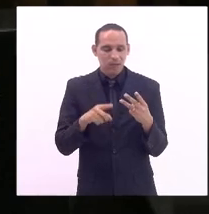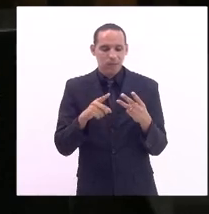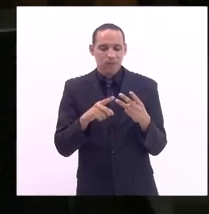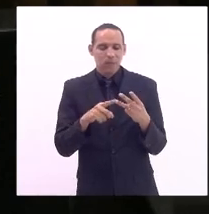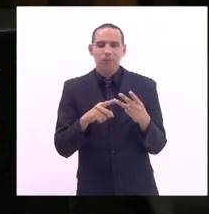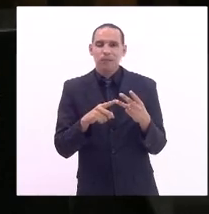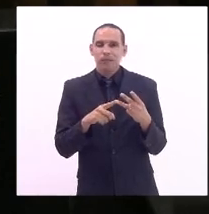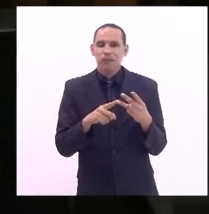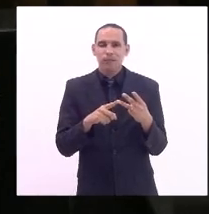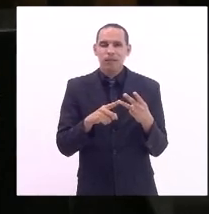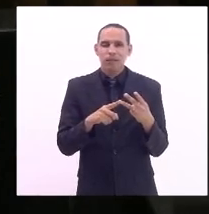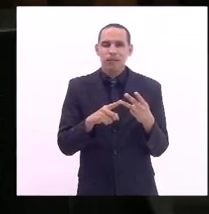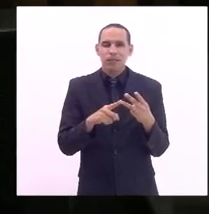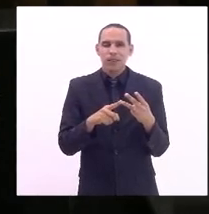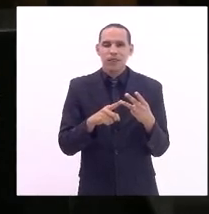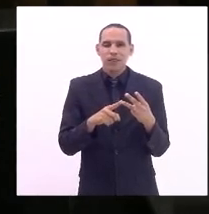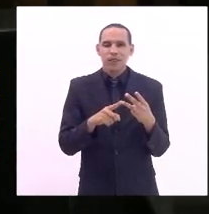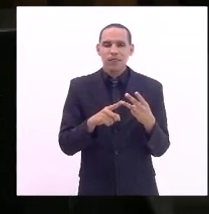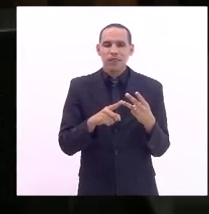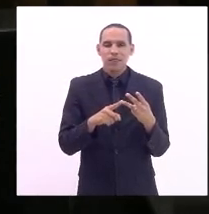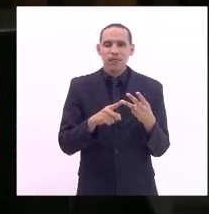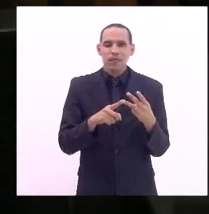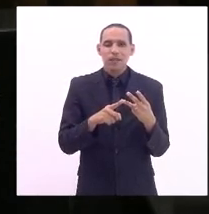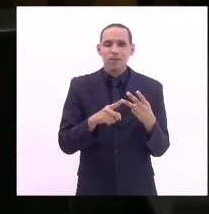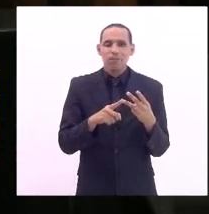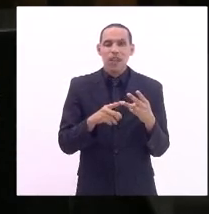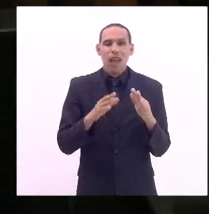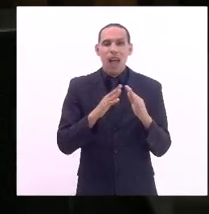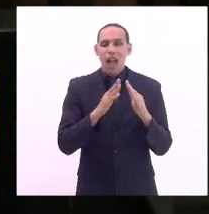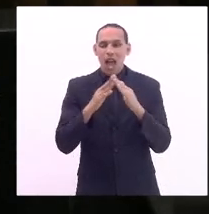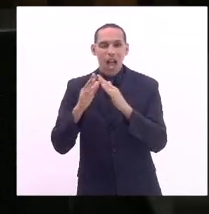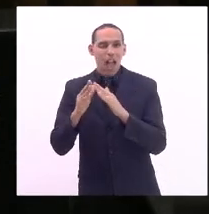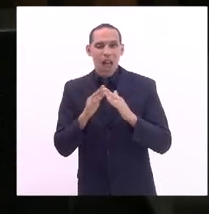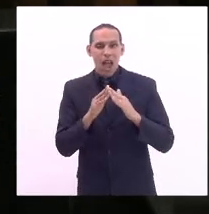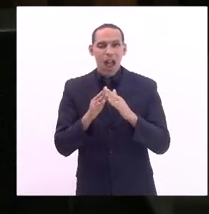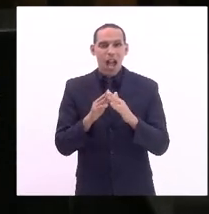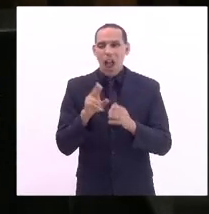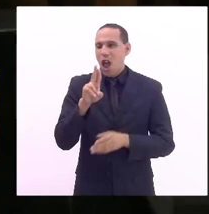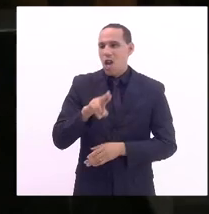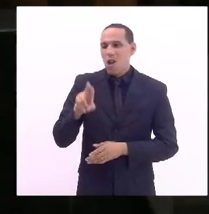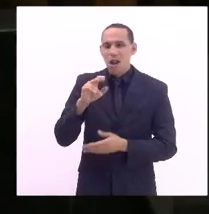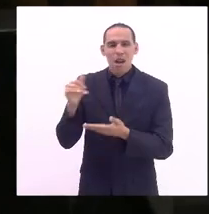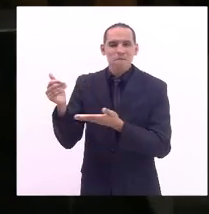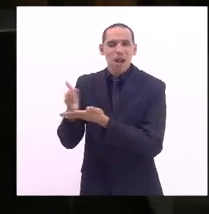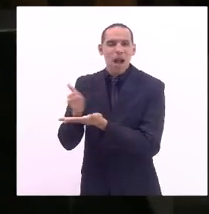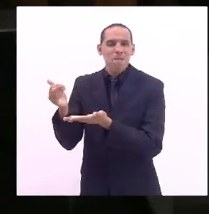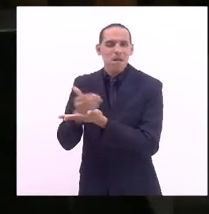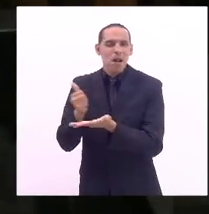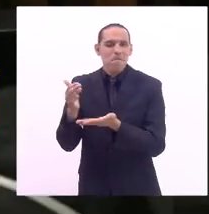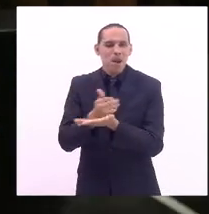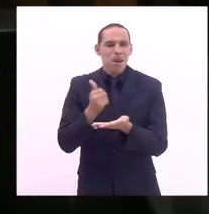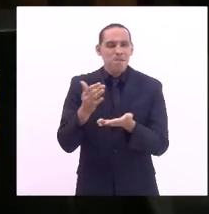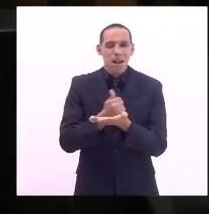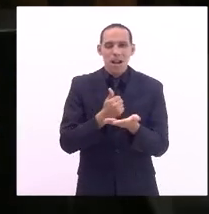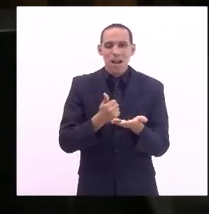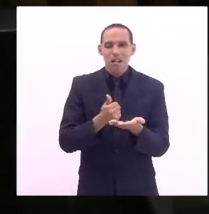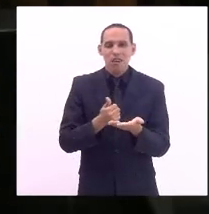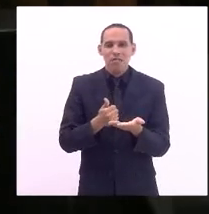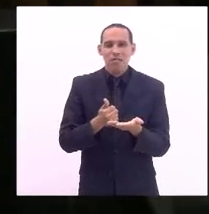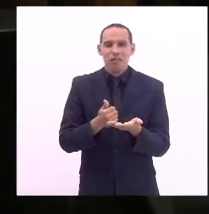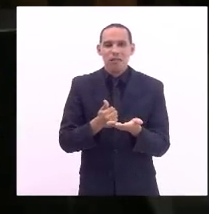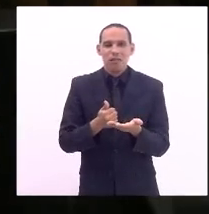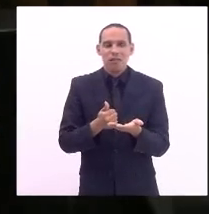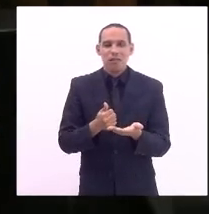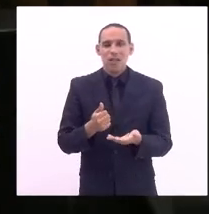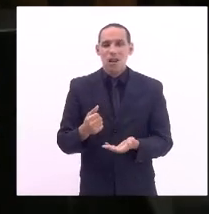a exploração de unidades residenciais, muitas vezes de forma